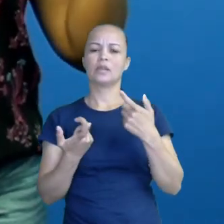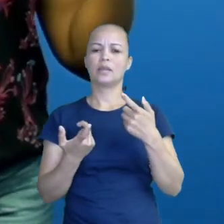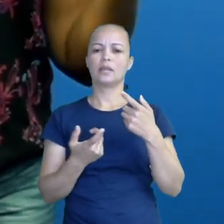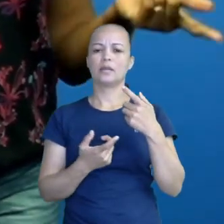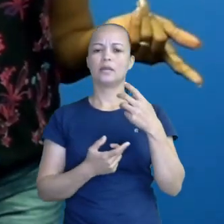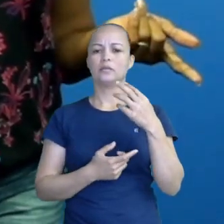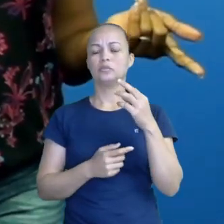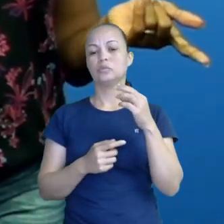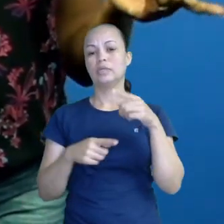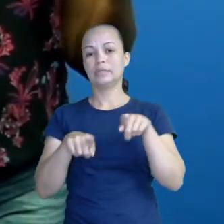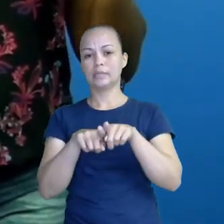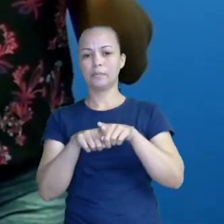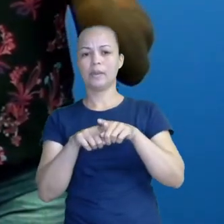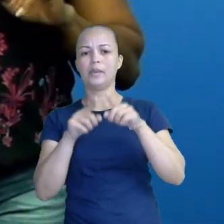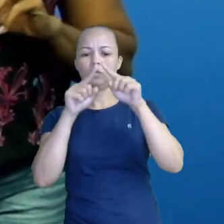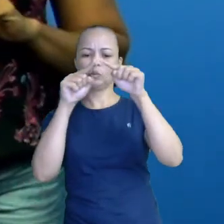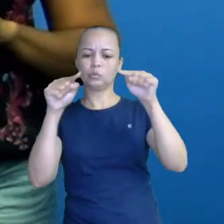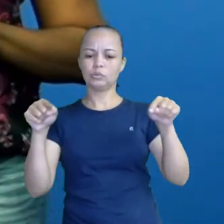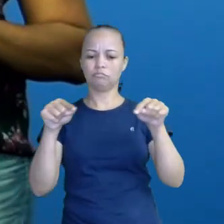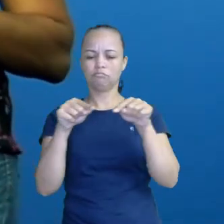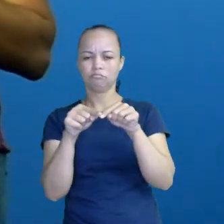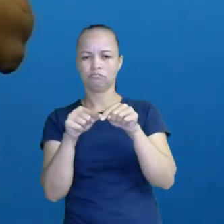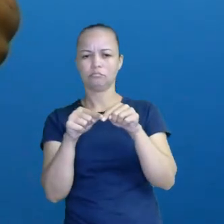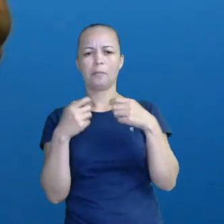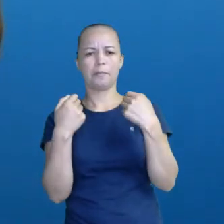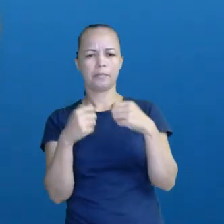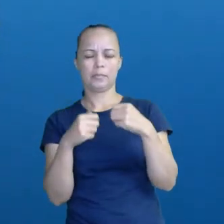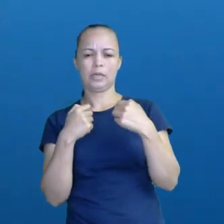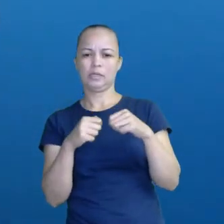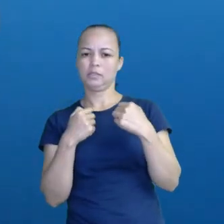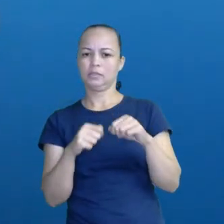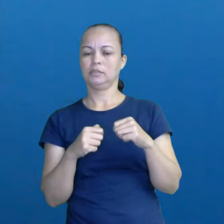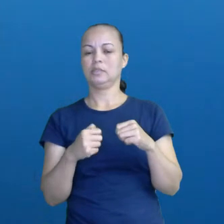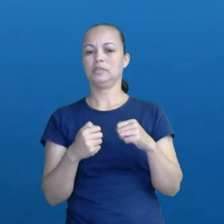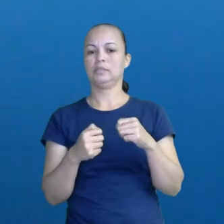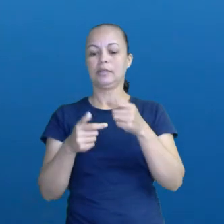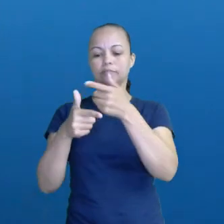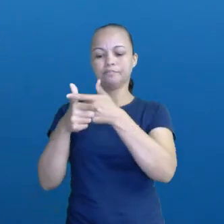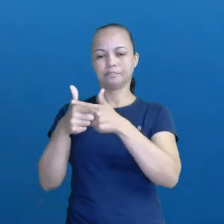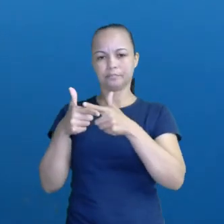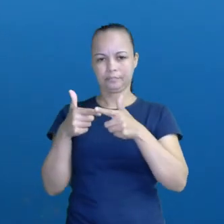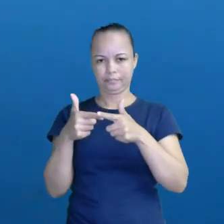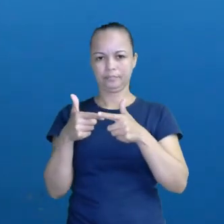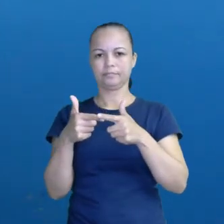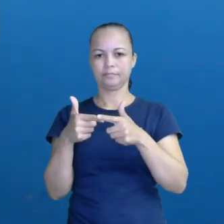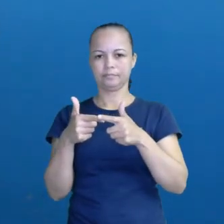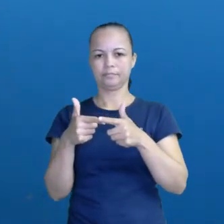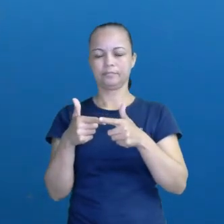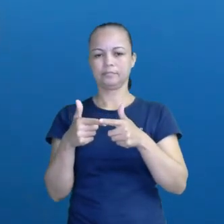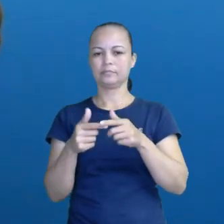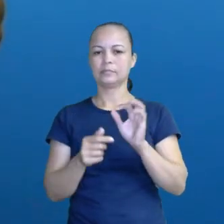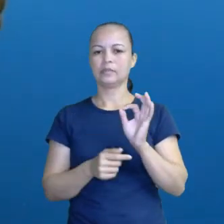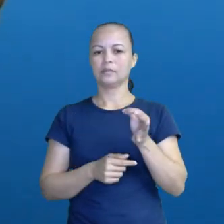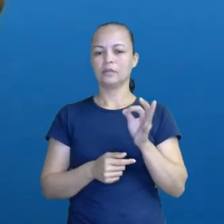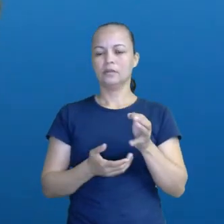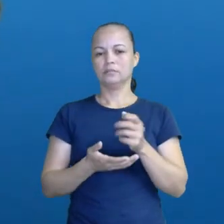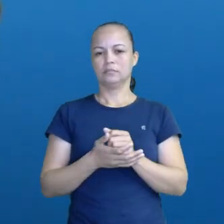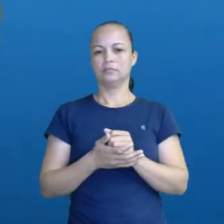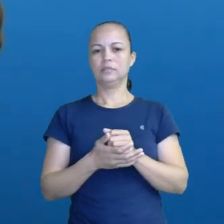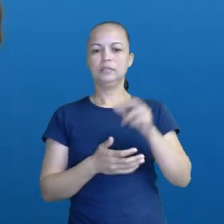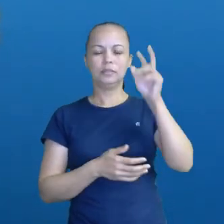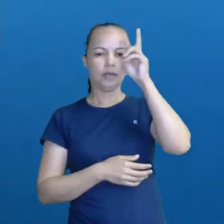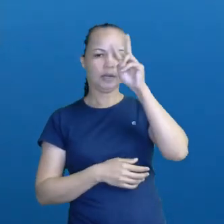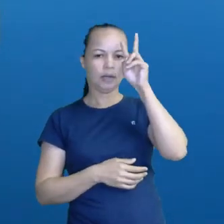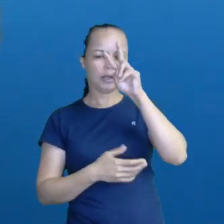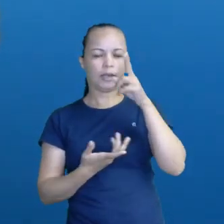e do triângulo a gente precisou da divisão certo na fórmula